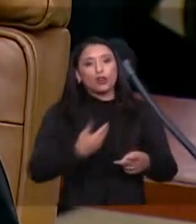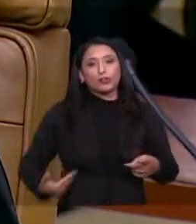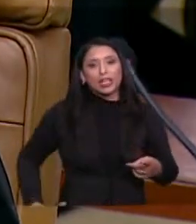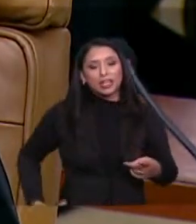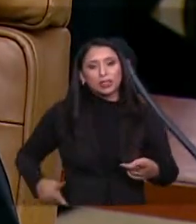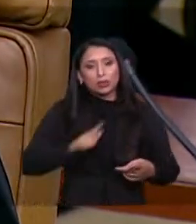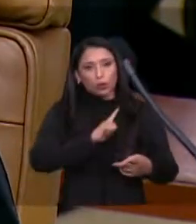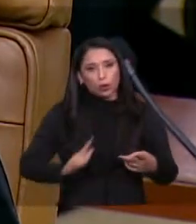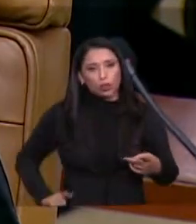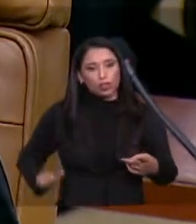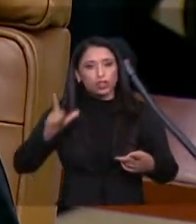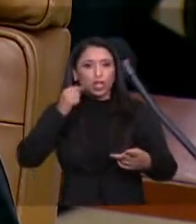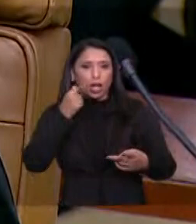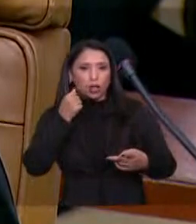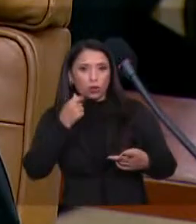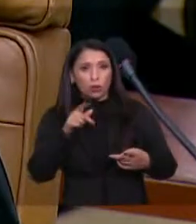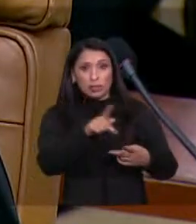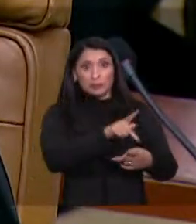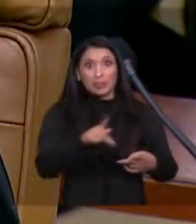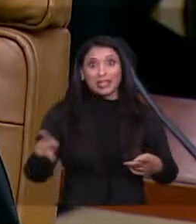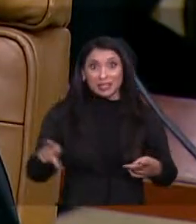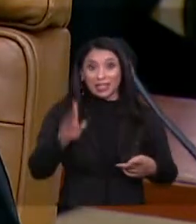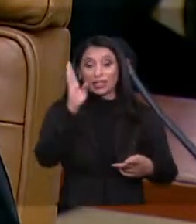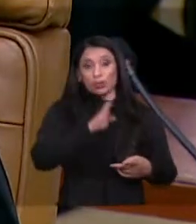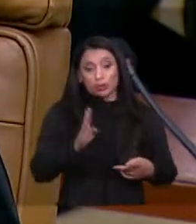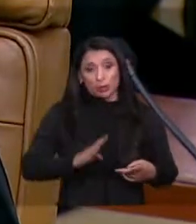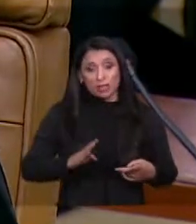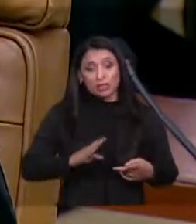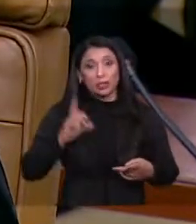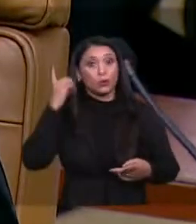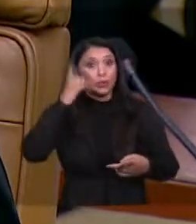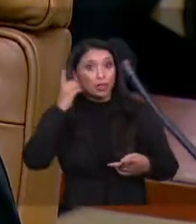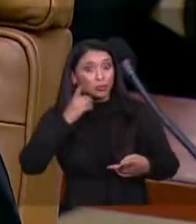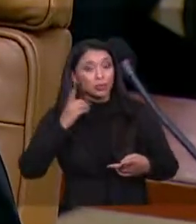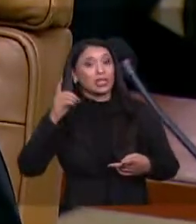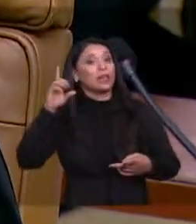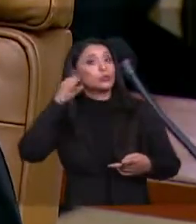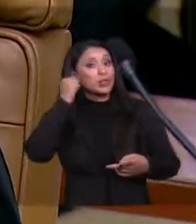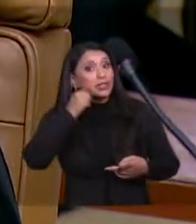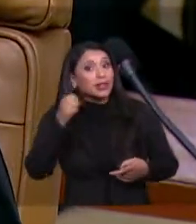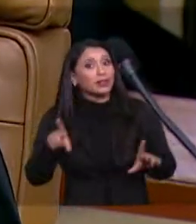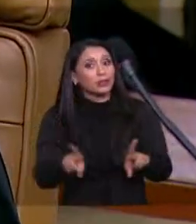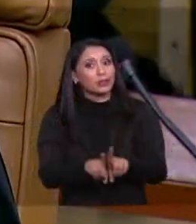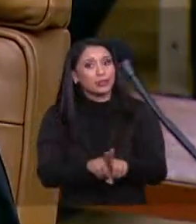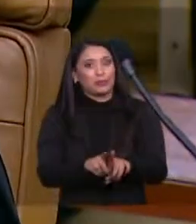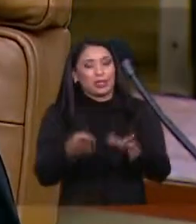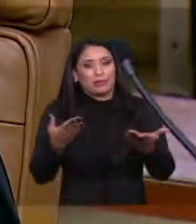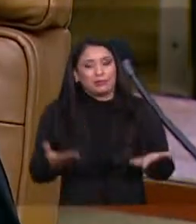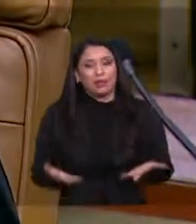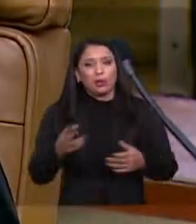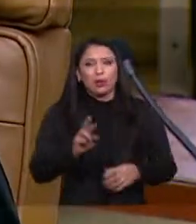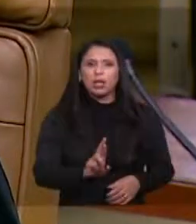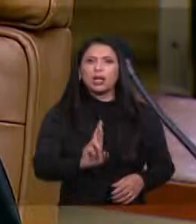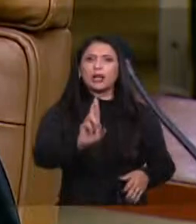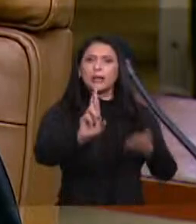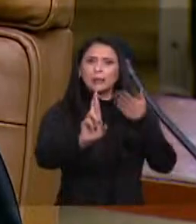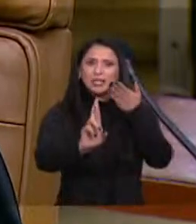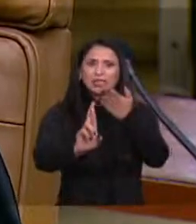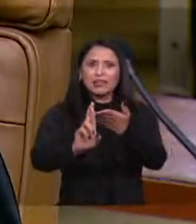Alagoas Presidente da República deputado federal e Senador da República obtida essa representação por meio da